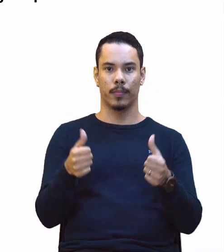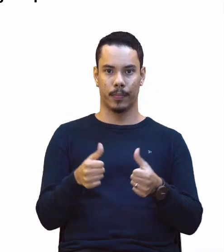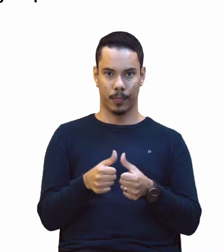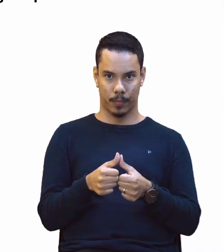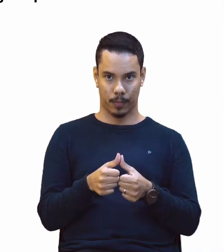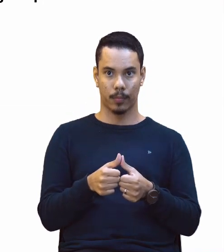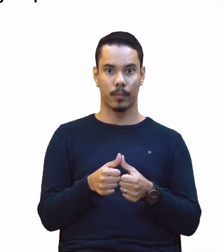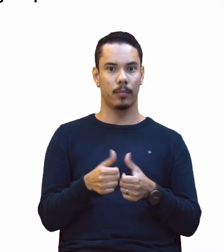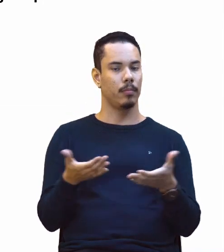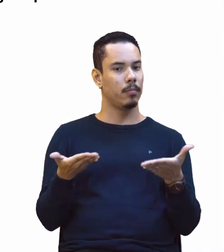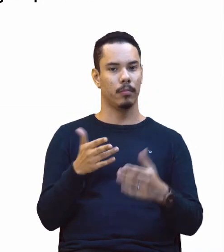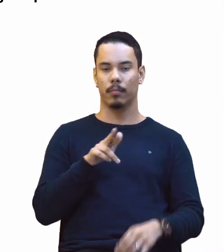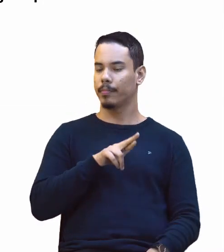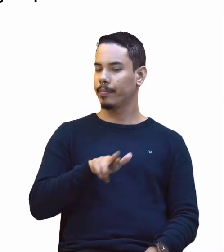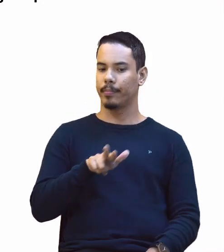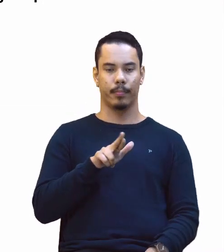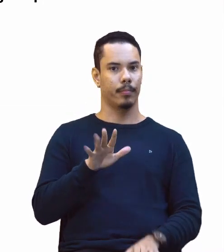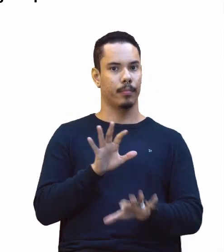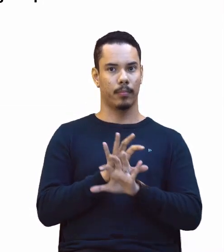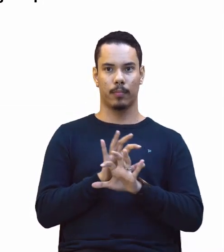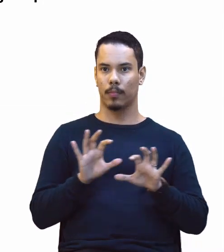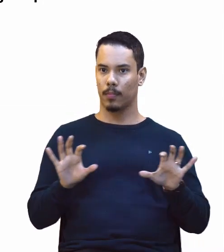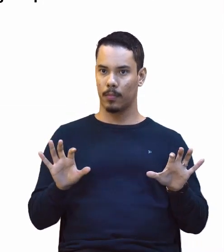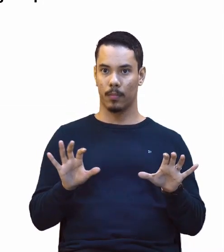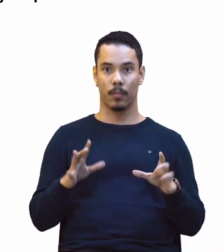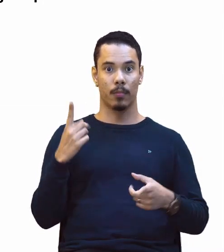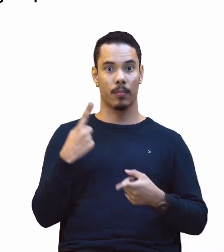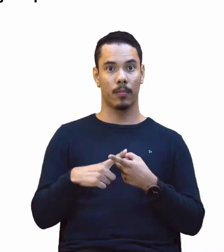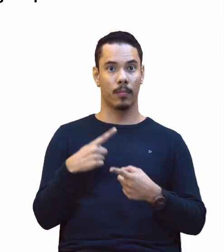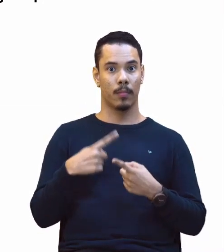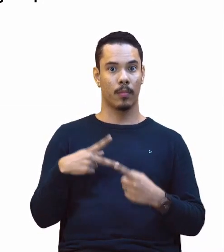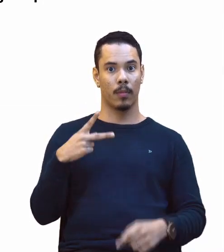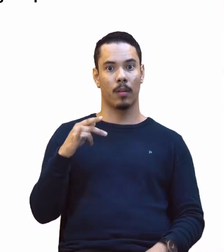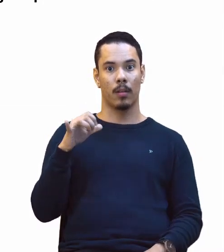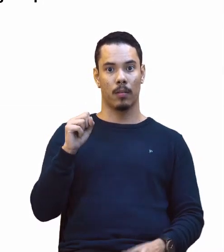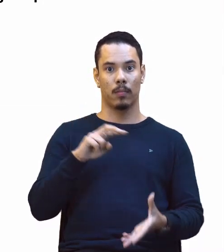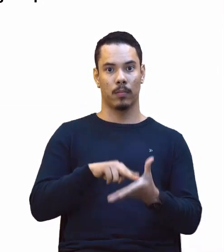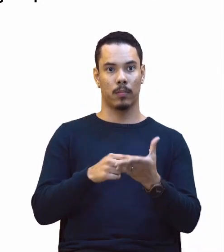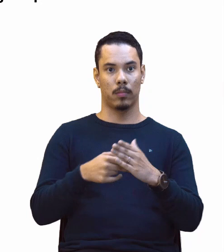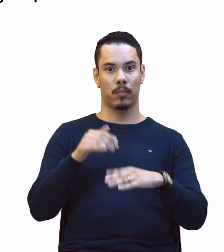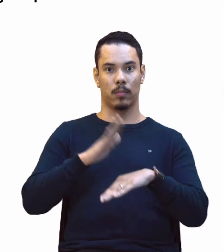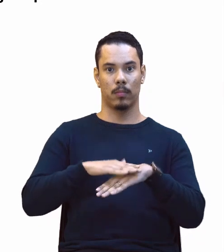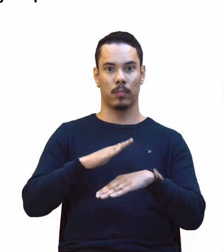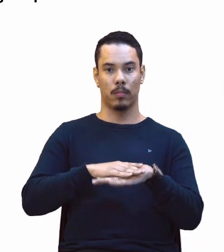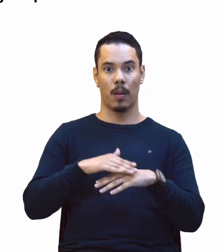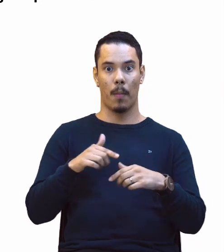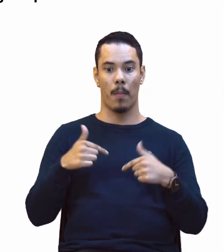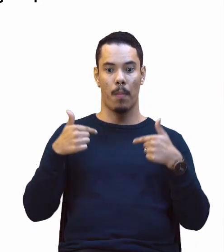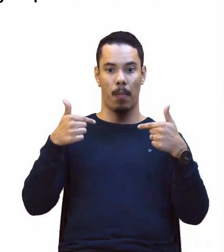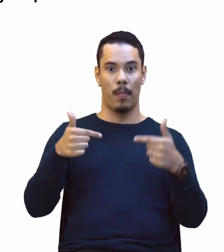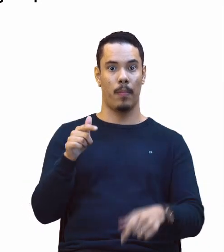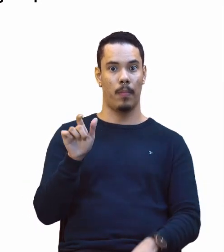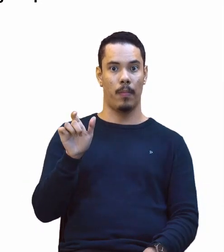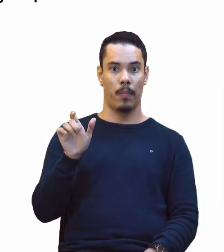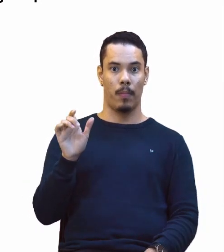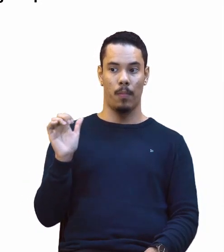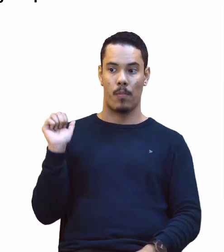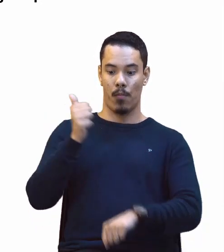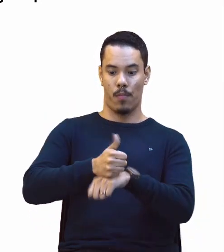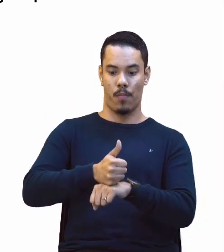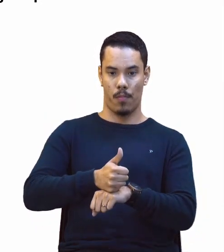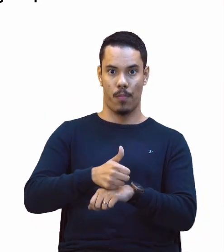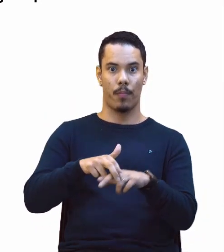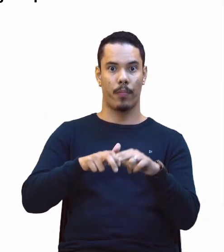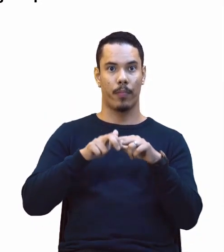não é mais dessa forma. A polis se constitui pela autonomia da palavra. E essa autonomia da